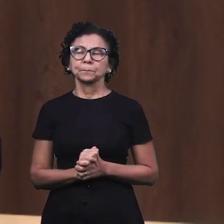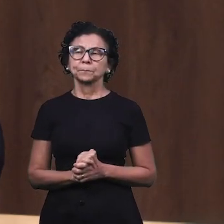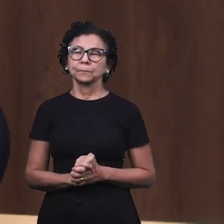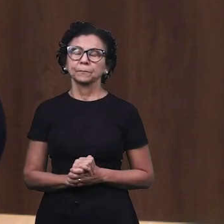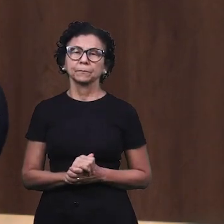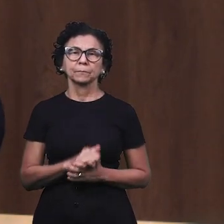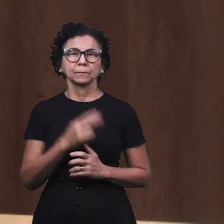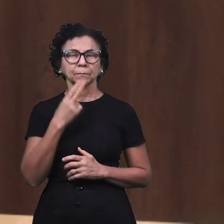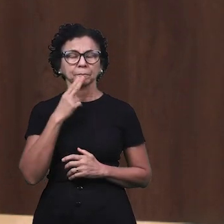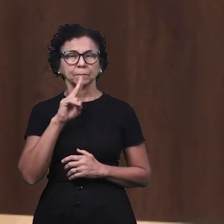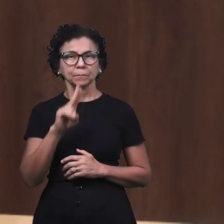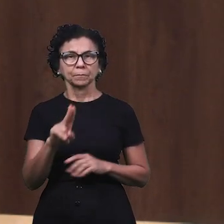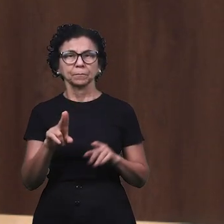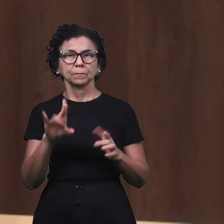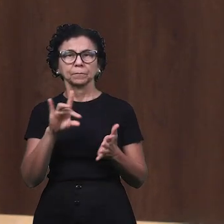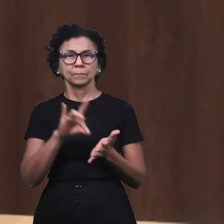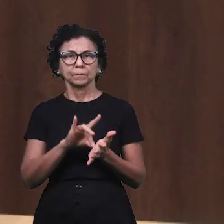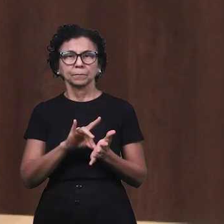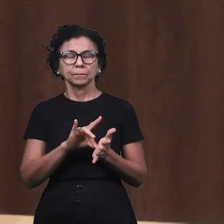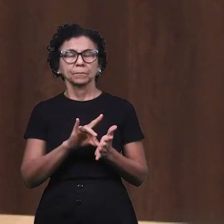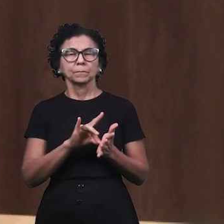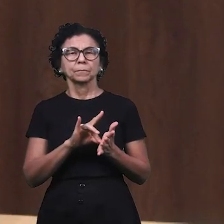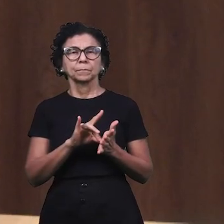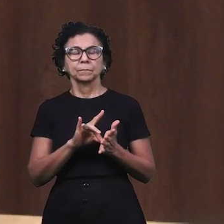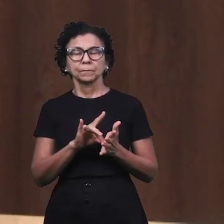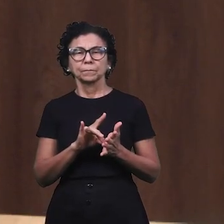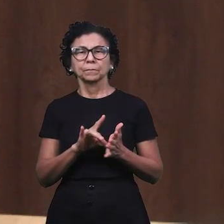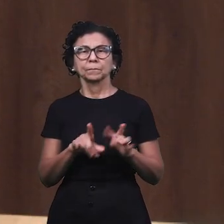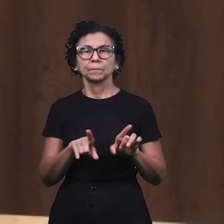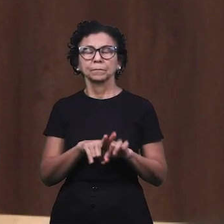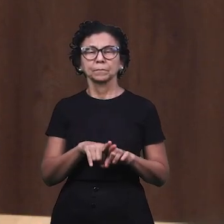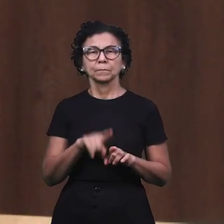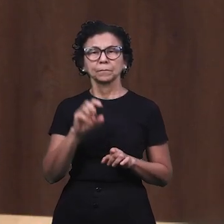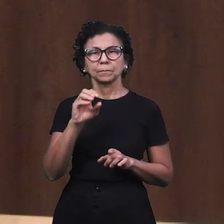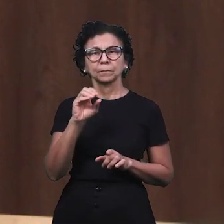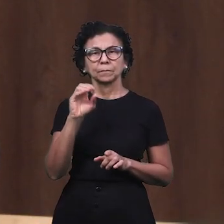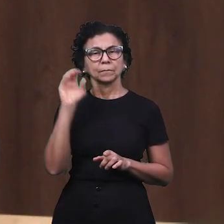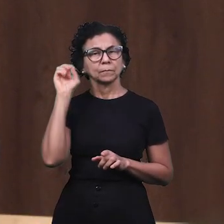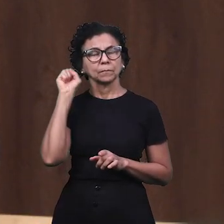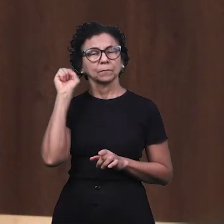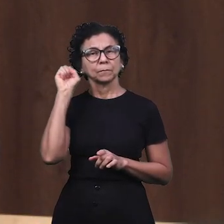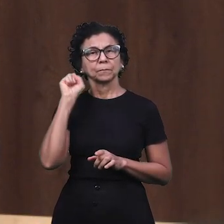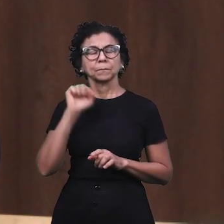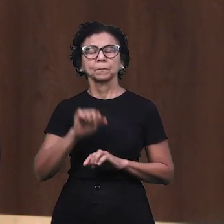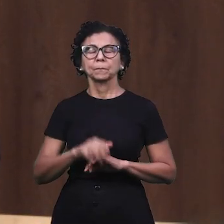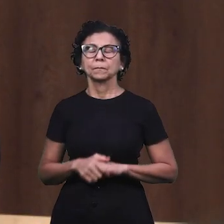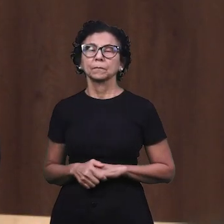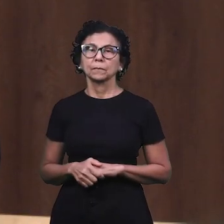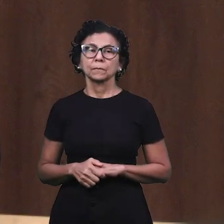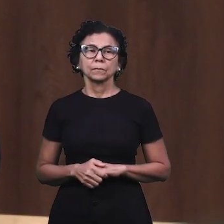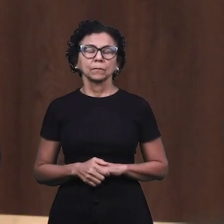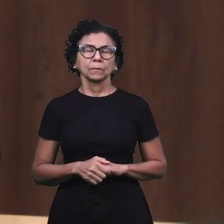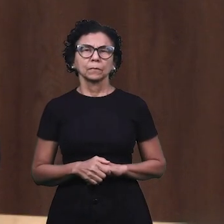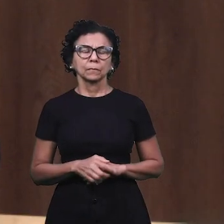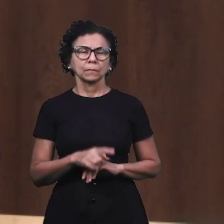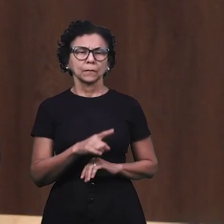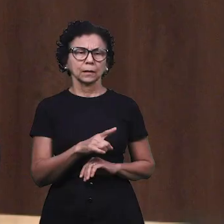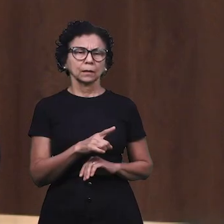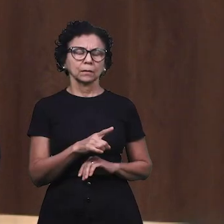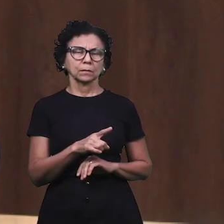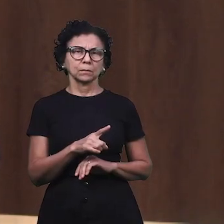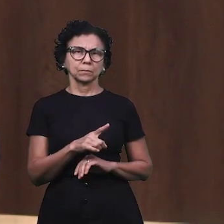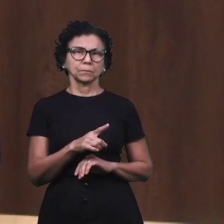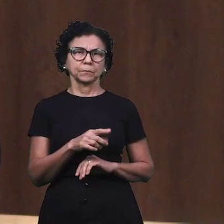que ele foi escolhido para ficar como refém? Depois do primeiro encontro dos filhos